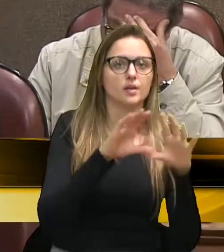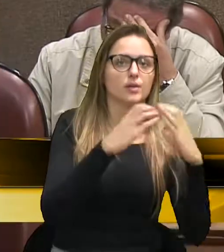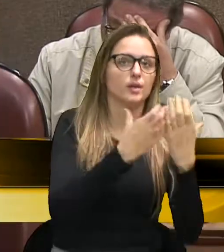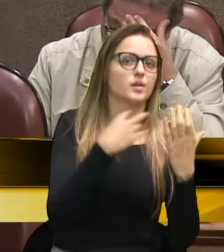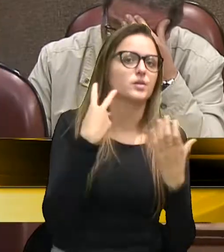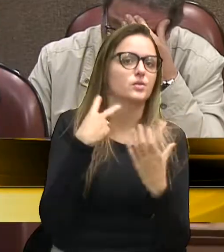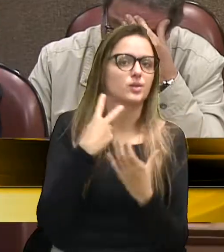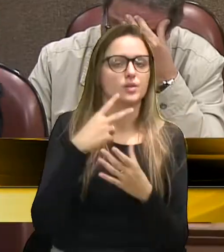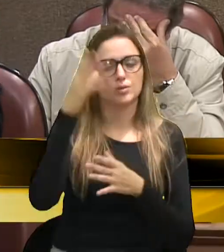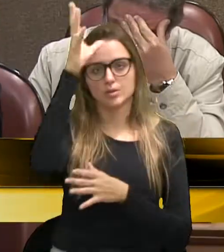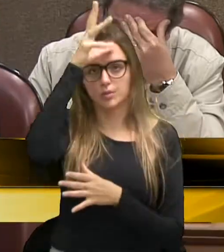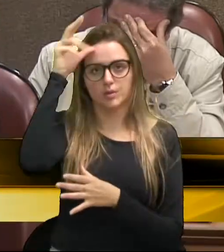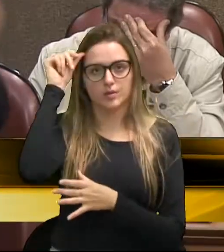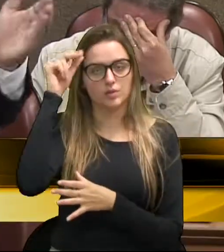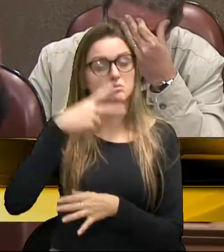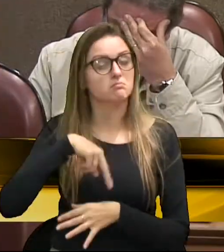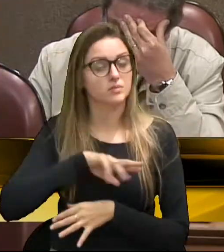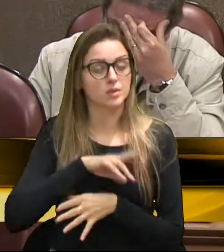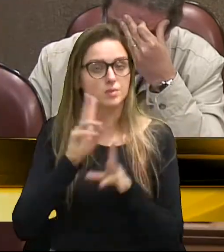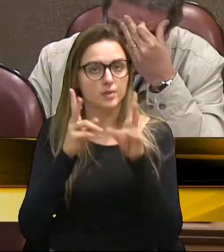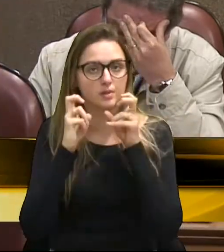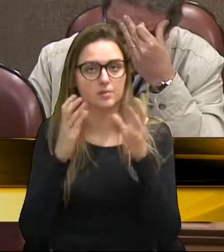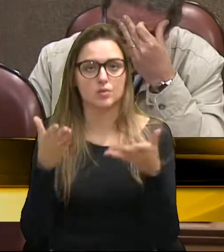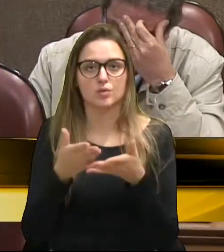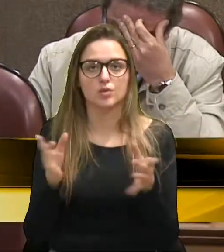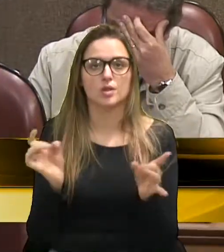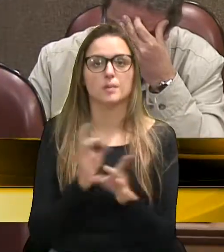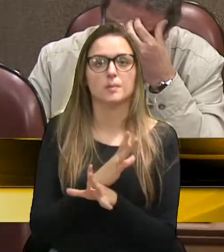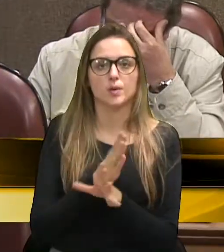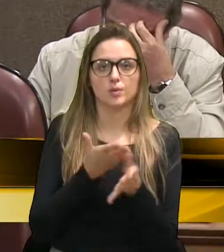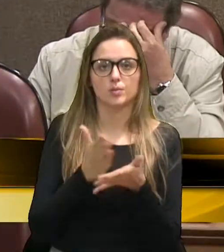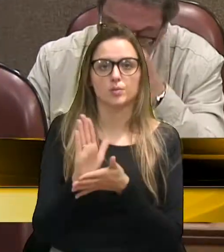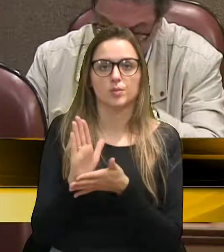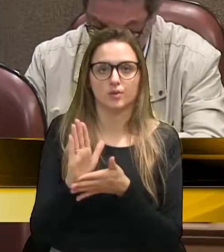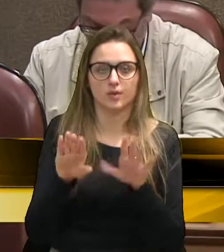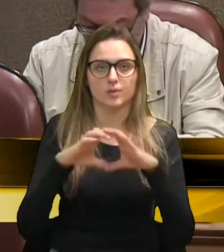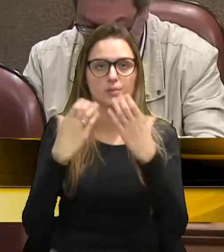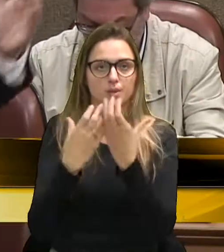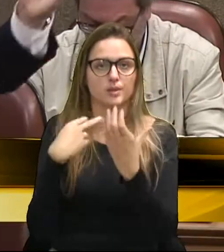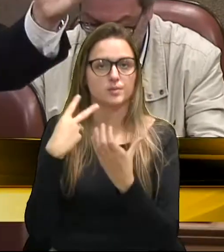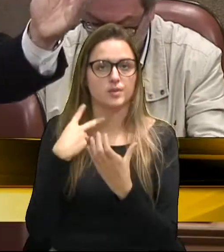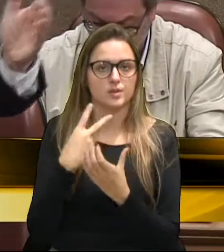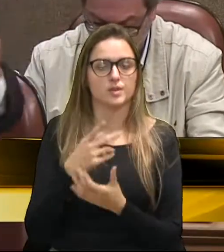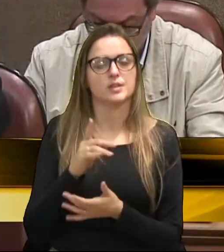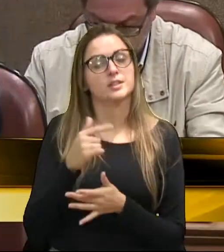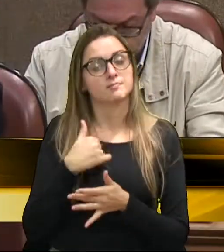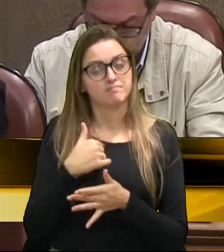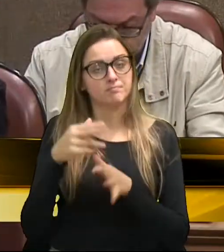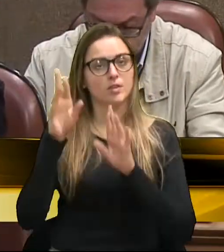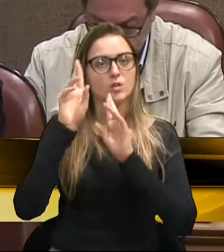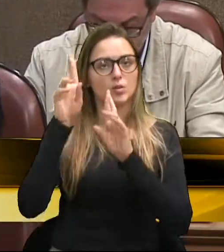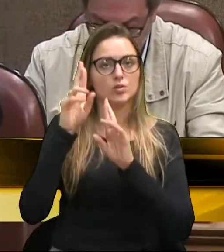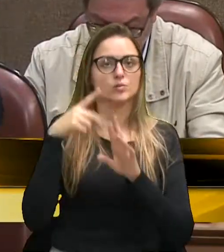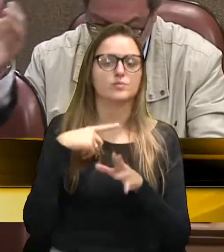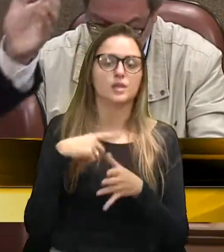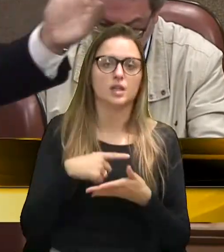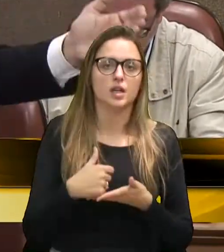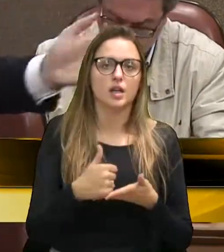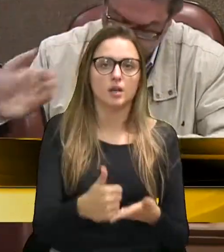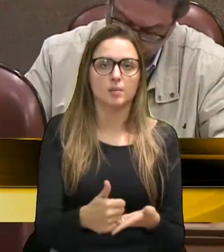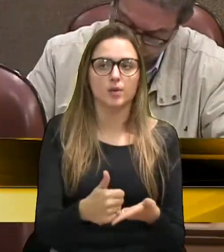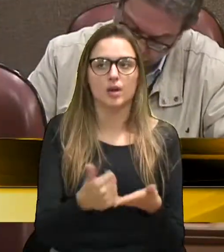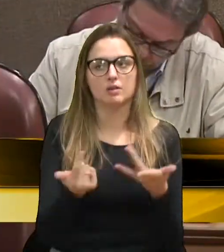e entendemos que ela está apta a ser aprovada por esta Casa Legislativa. Espero, presidente, ter colaborado, ainda